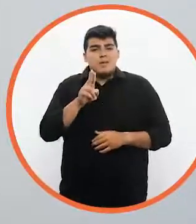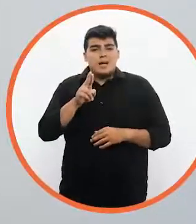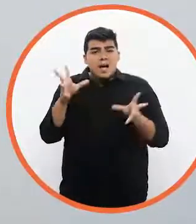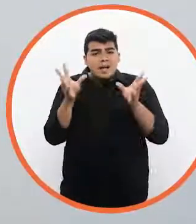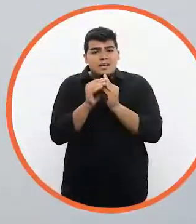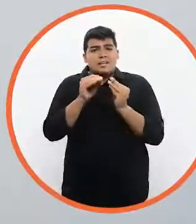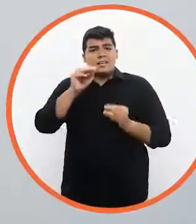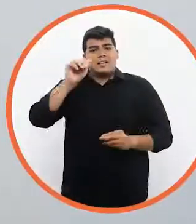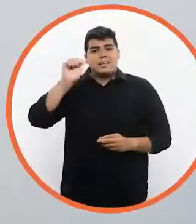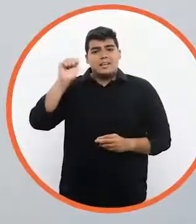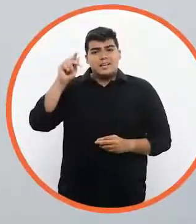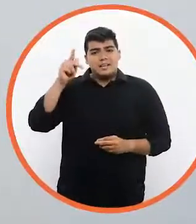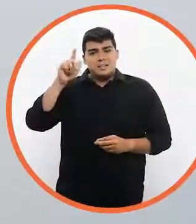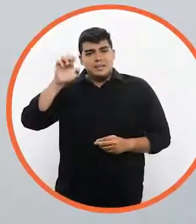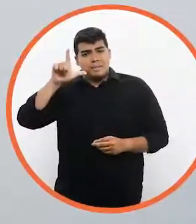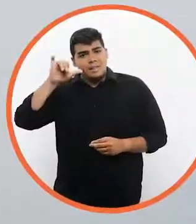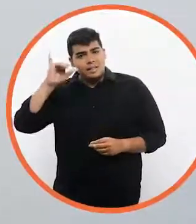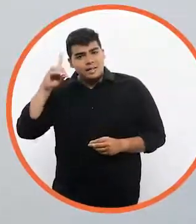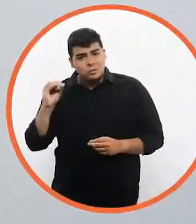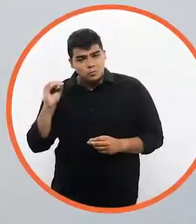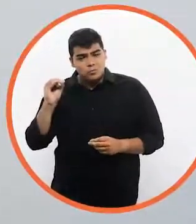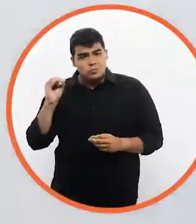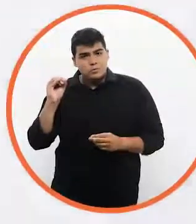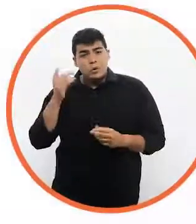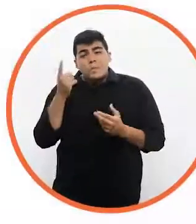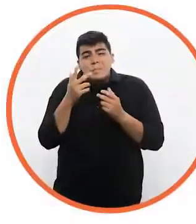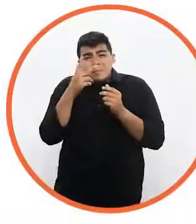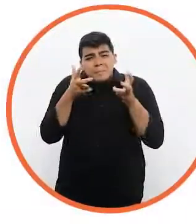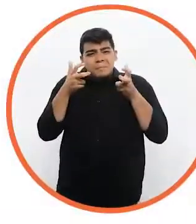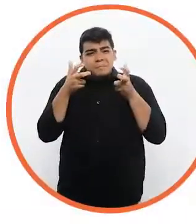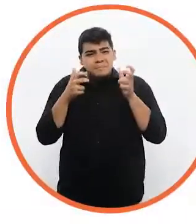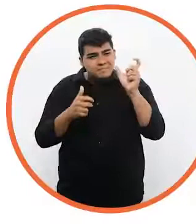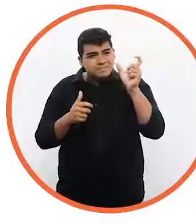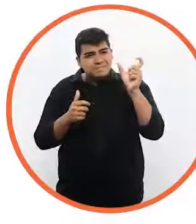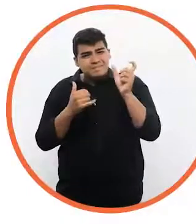exemplo daquilo que eu chamo falso cognato heterossemântico.